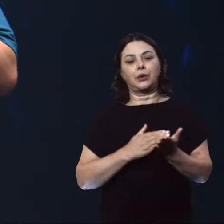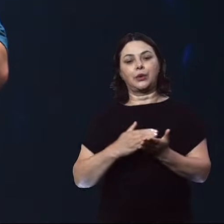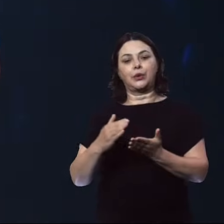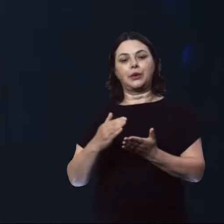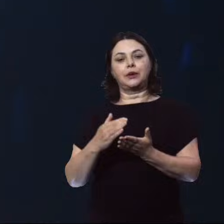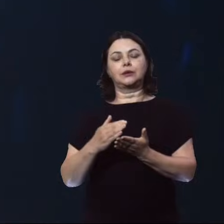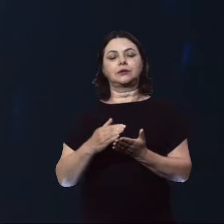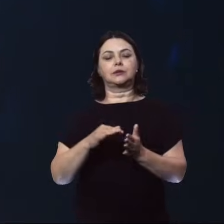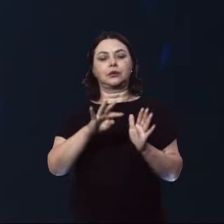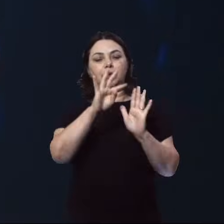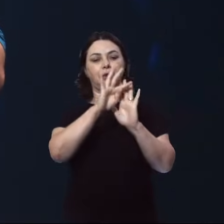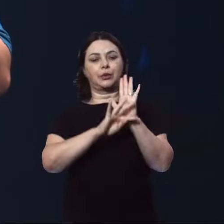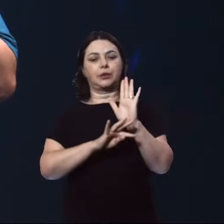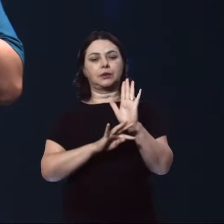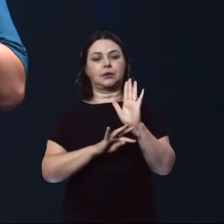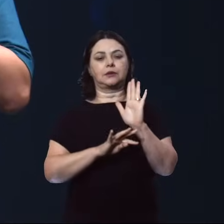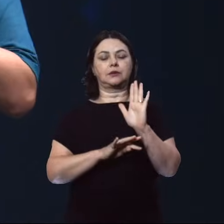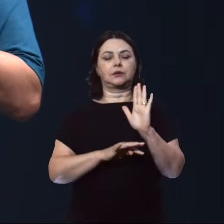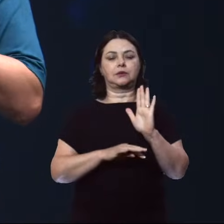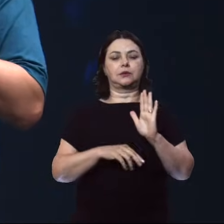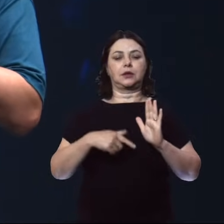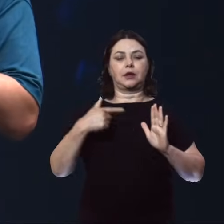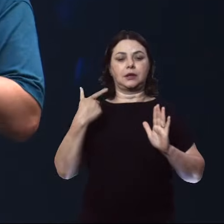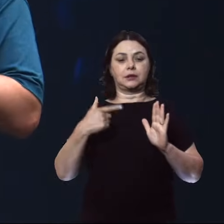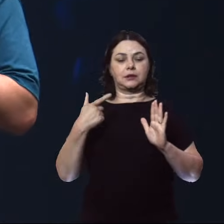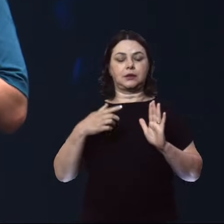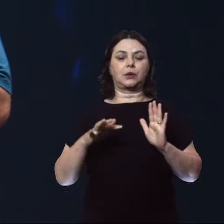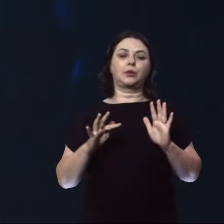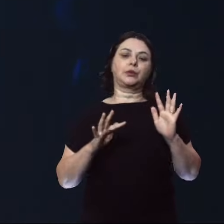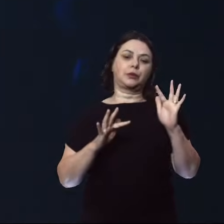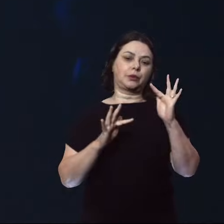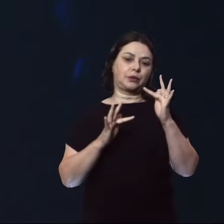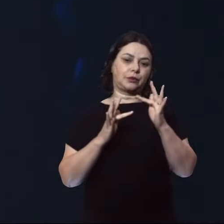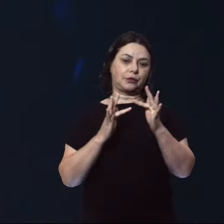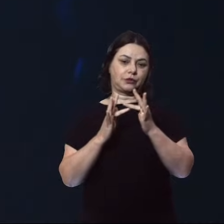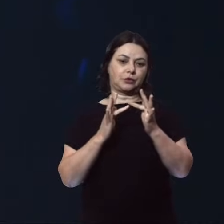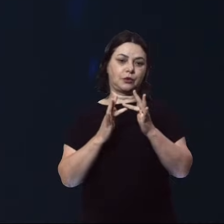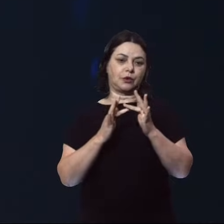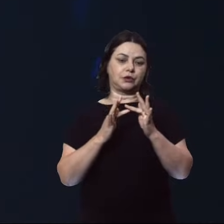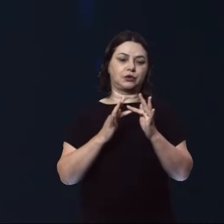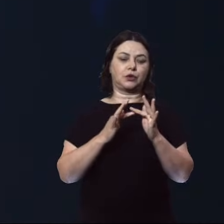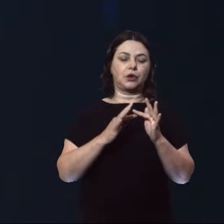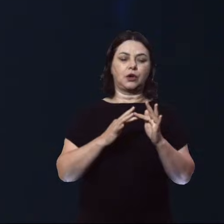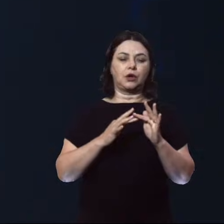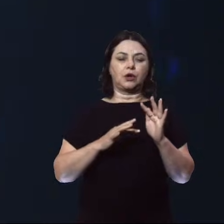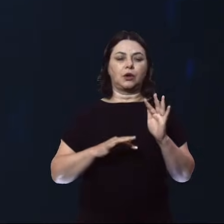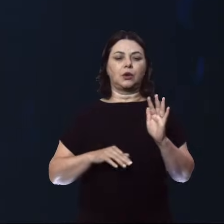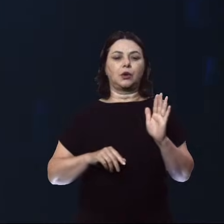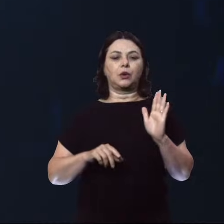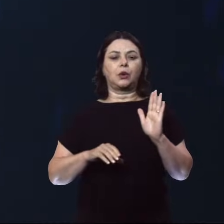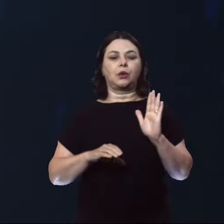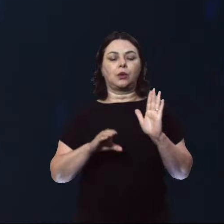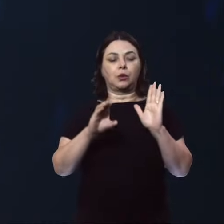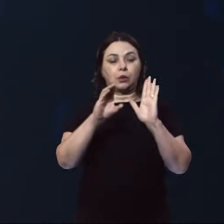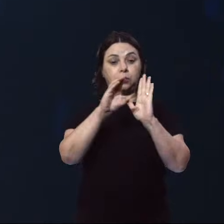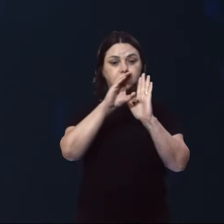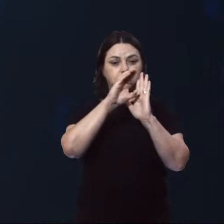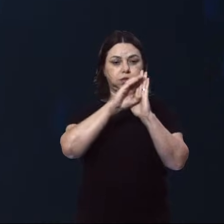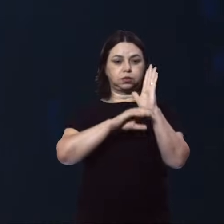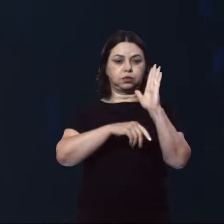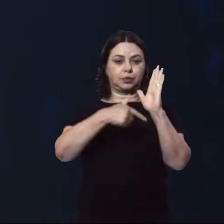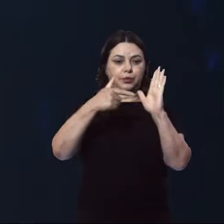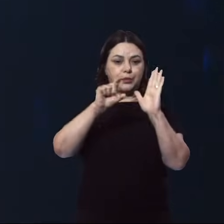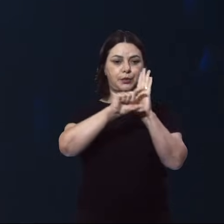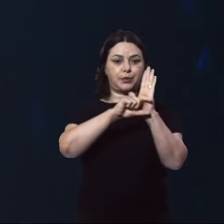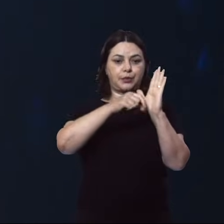de 2 Timóteo. Nós vamos ler dos versículos 6 a 14. A minha versão é NAA, se você não trouxe, não